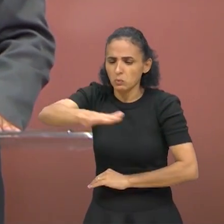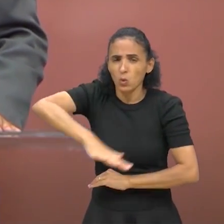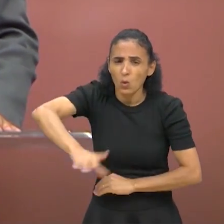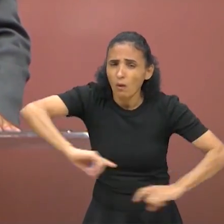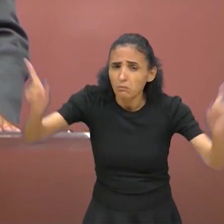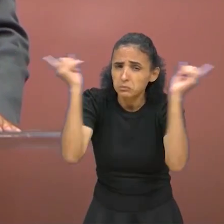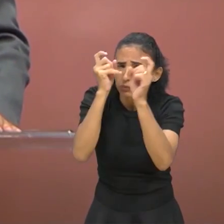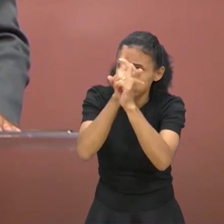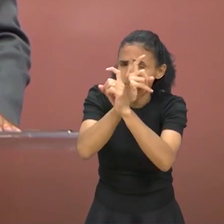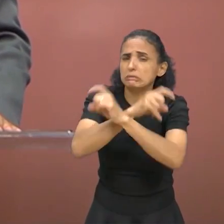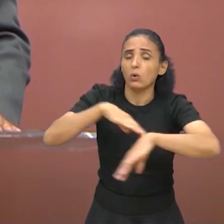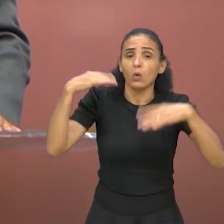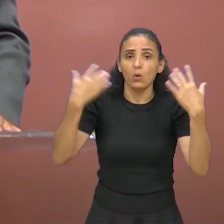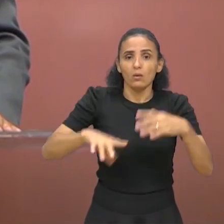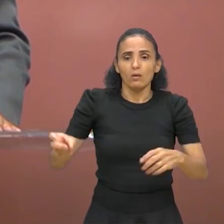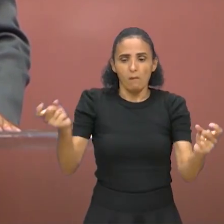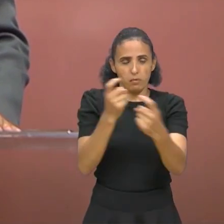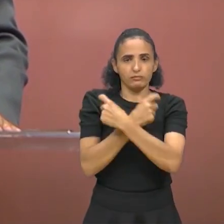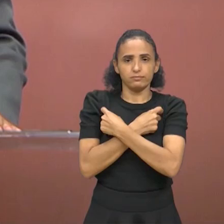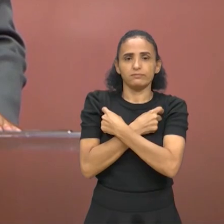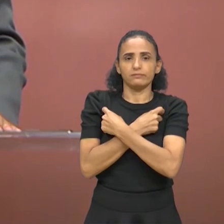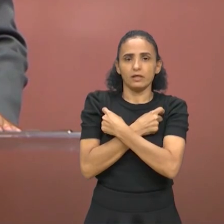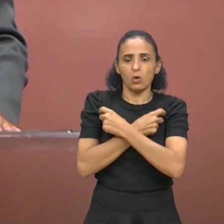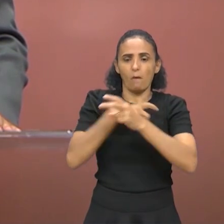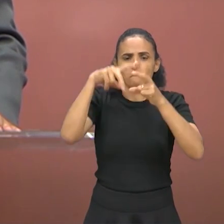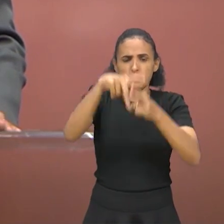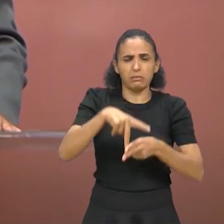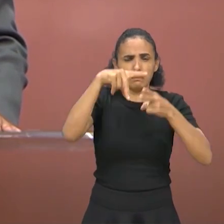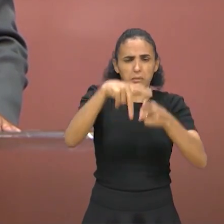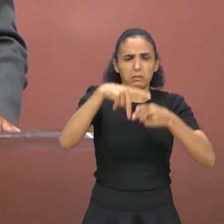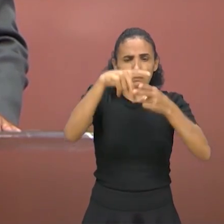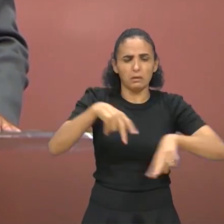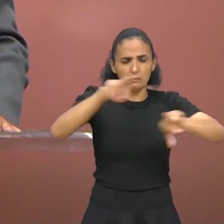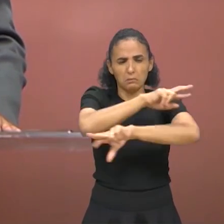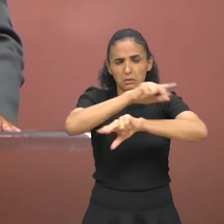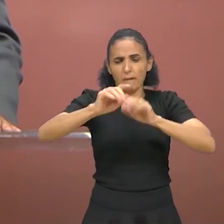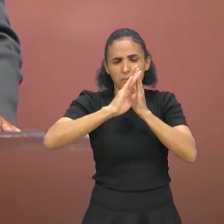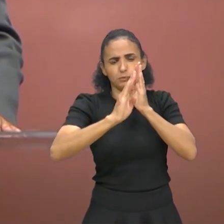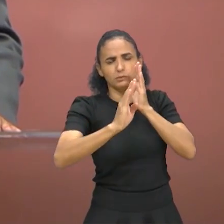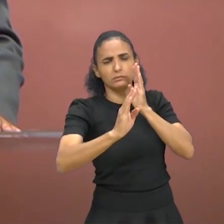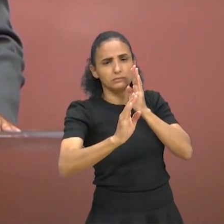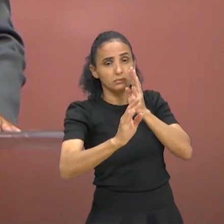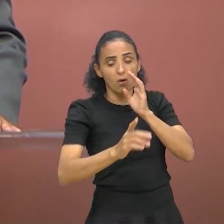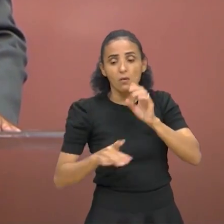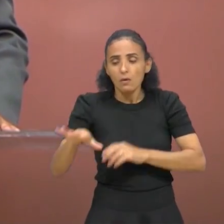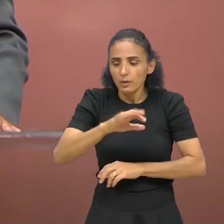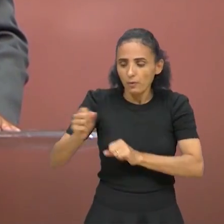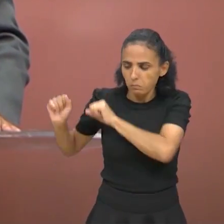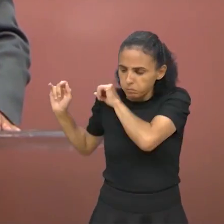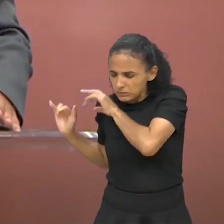difícil. Faraó, com os seus cavalos, seus cavaleiros, seu exército, veio atrás de